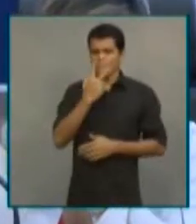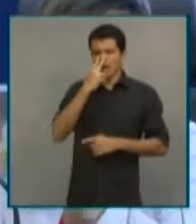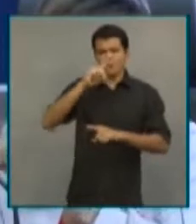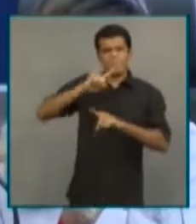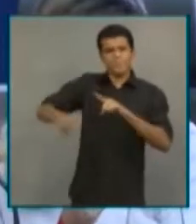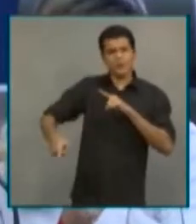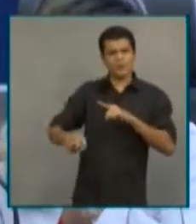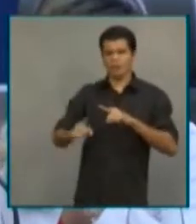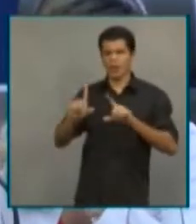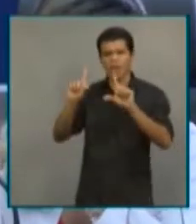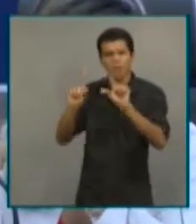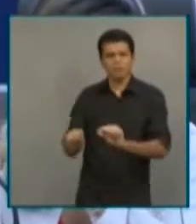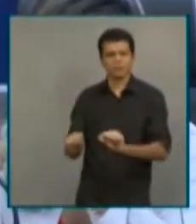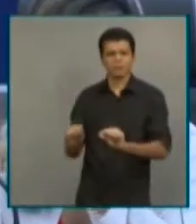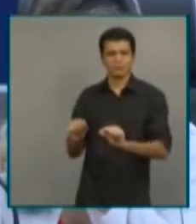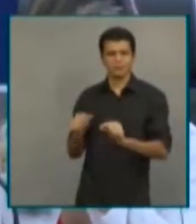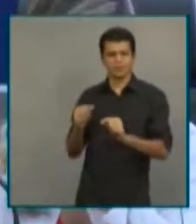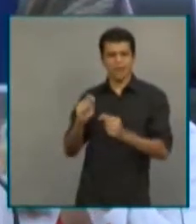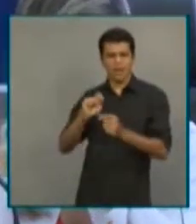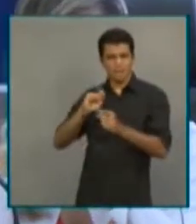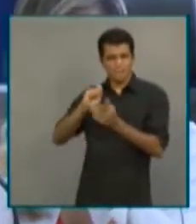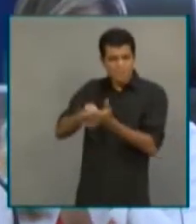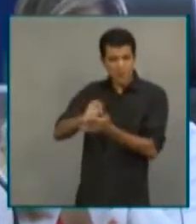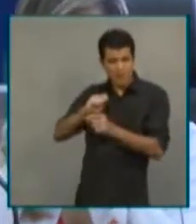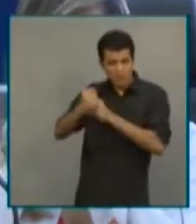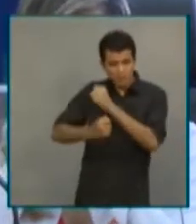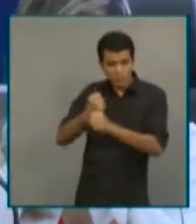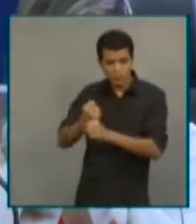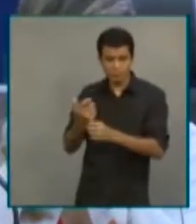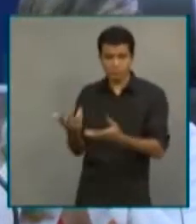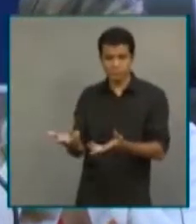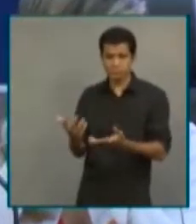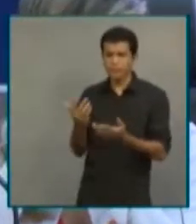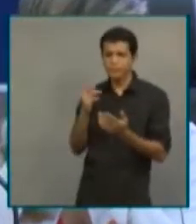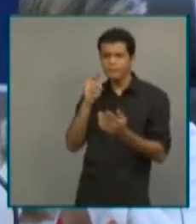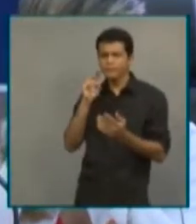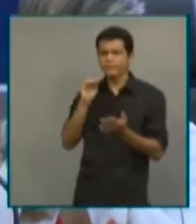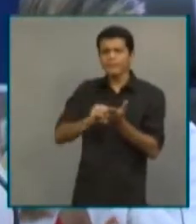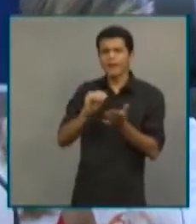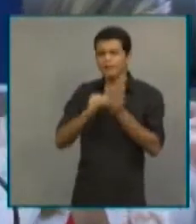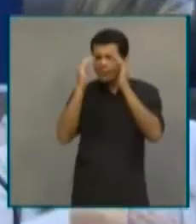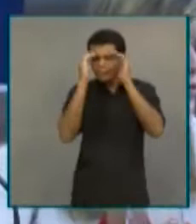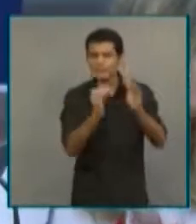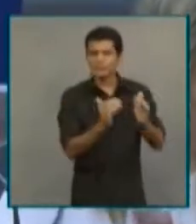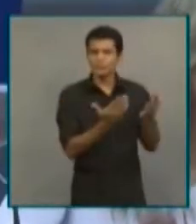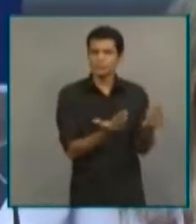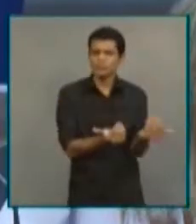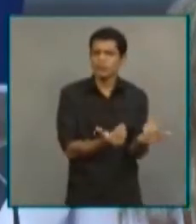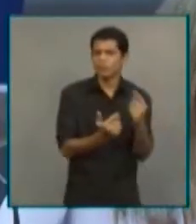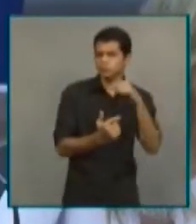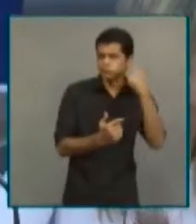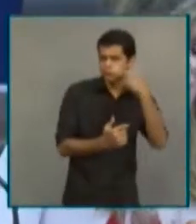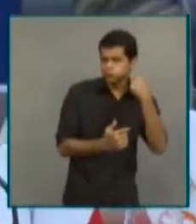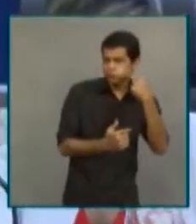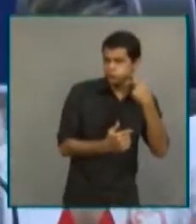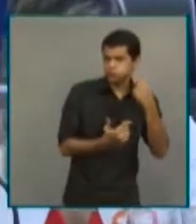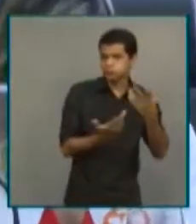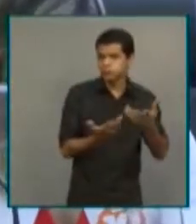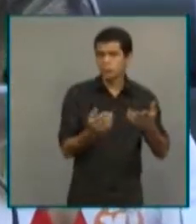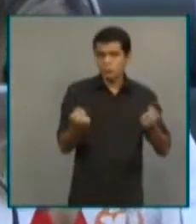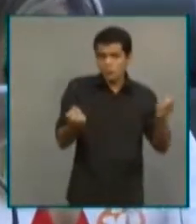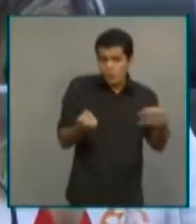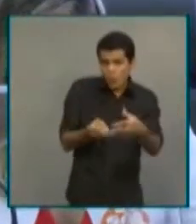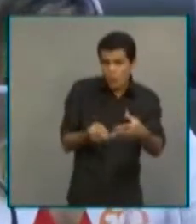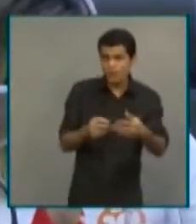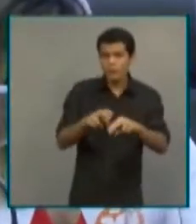advogado e engessou a gestão futura. Porém, nós vamos ter um sistema de pontos para essa jovem advocacia.